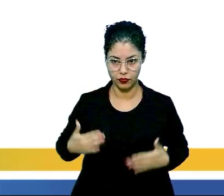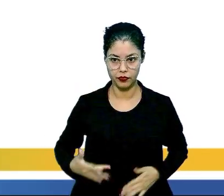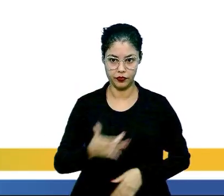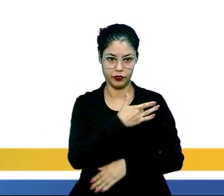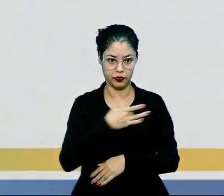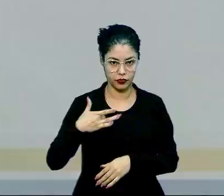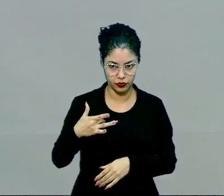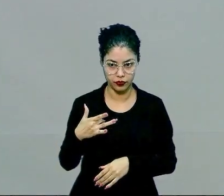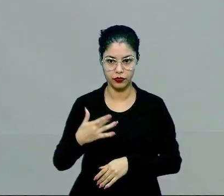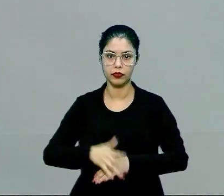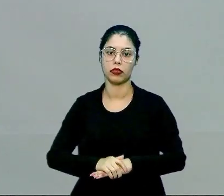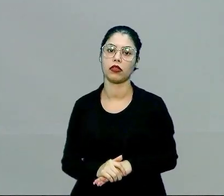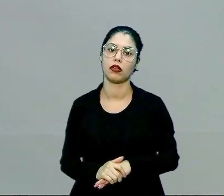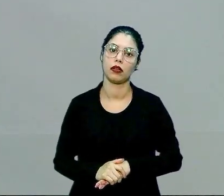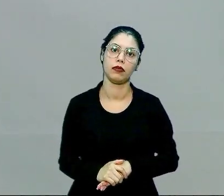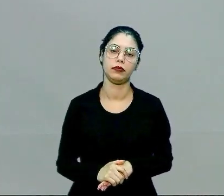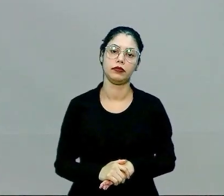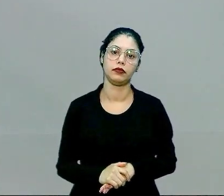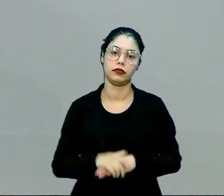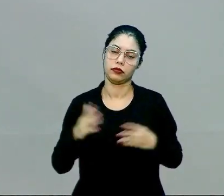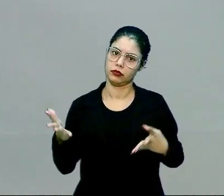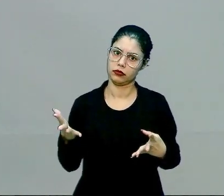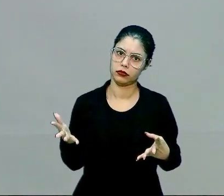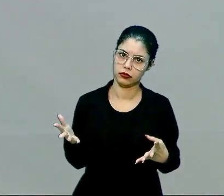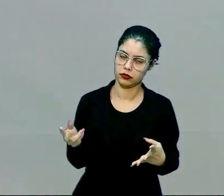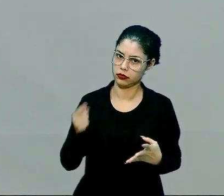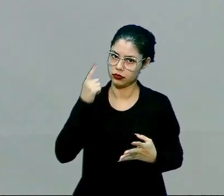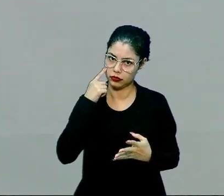um corpo saudável. Opa!